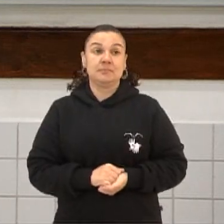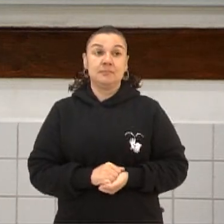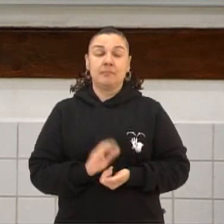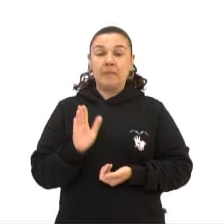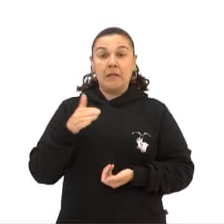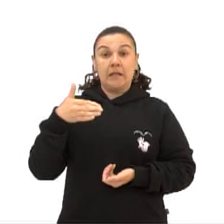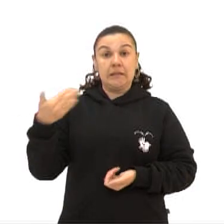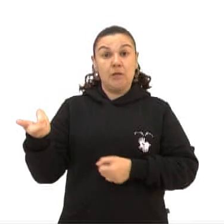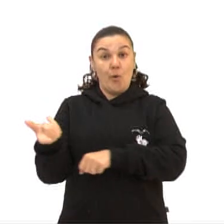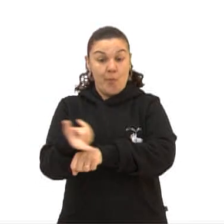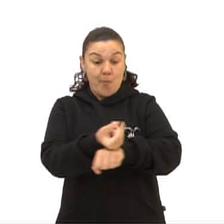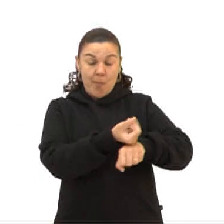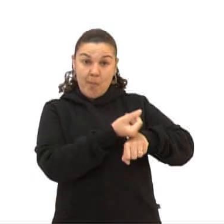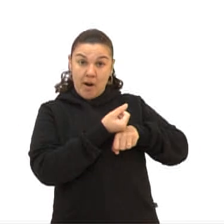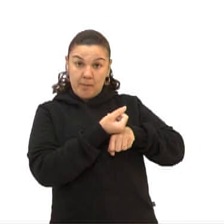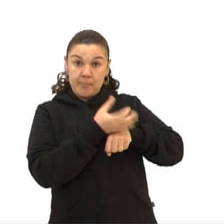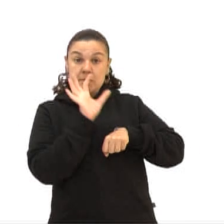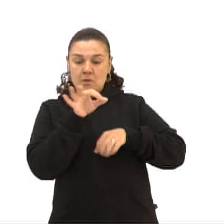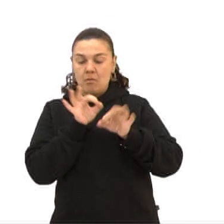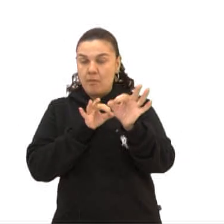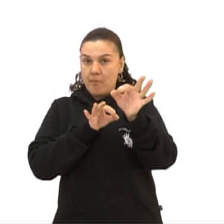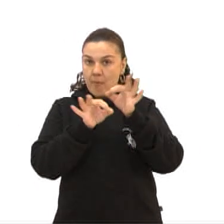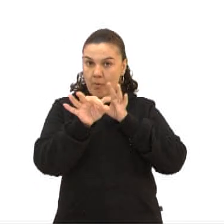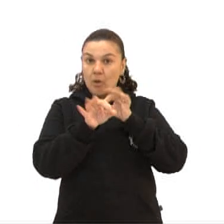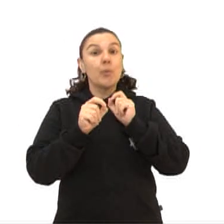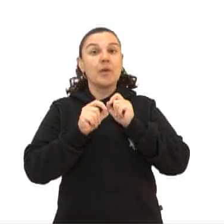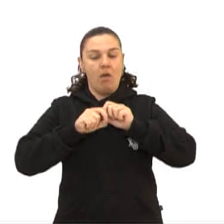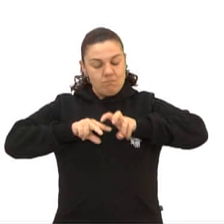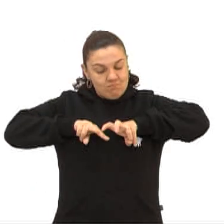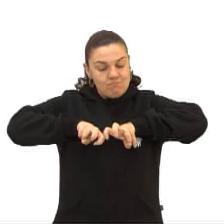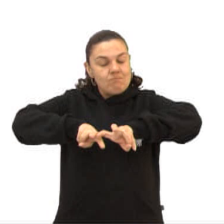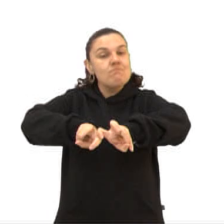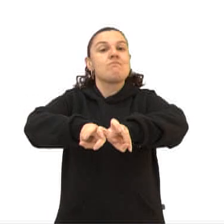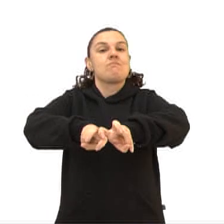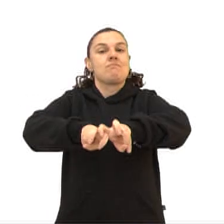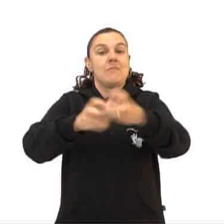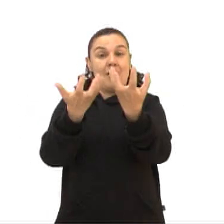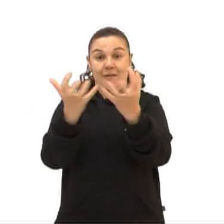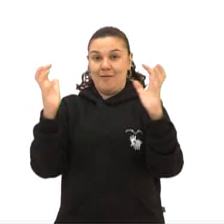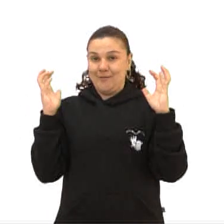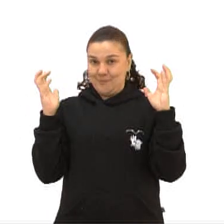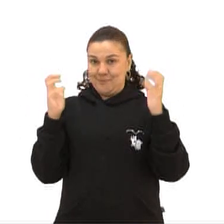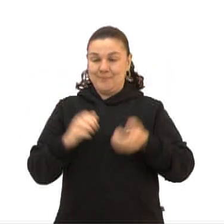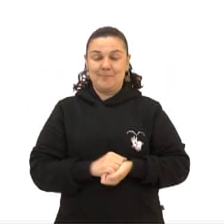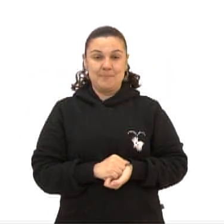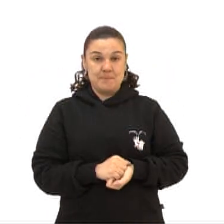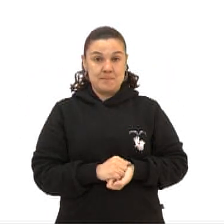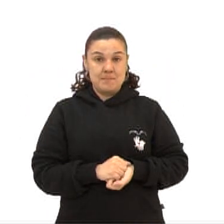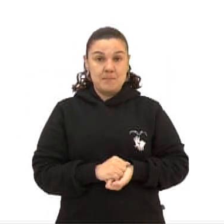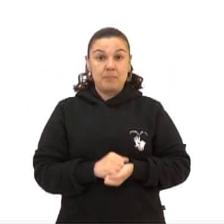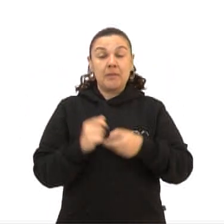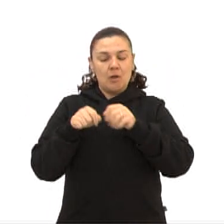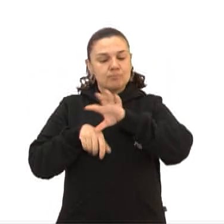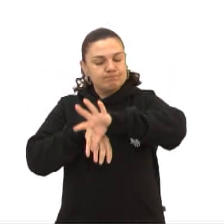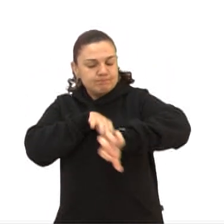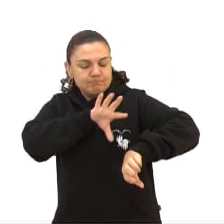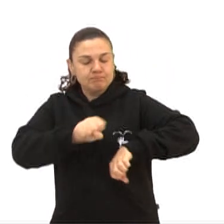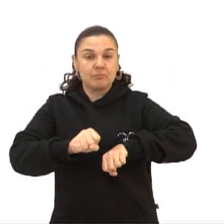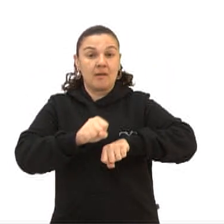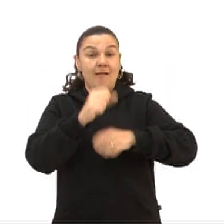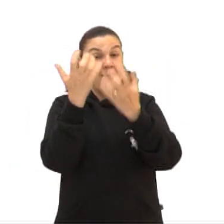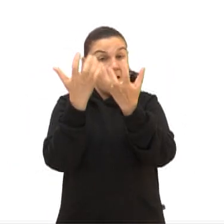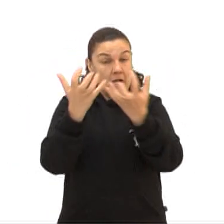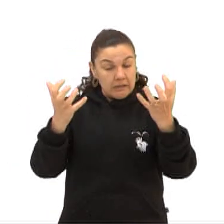Então, o capitalismo ele é um sistema que se baseia na exploração da natureza em sua produção. Ele tira